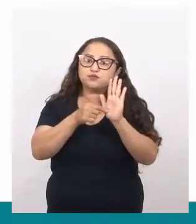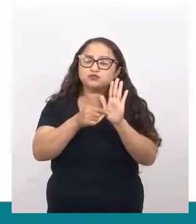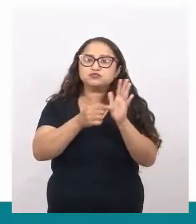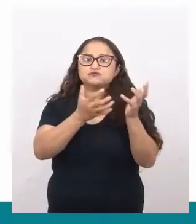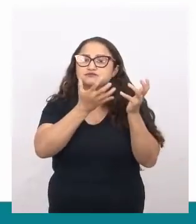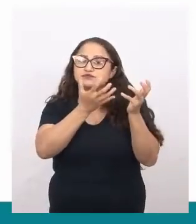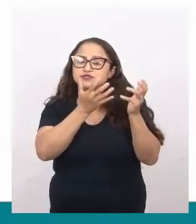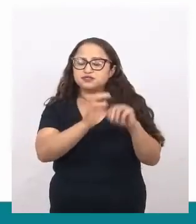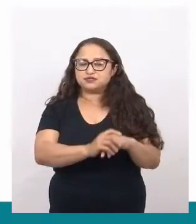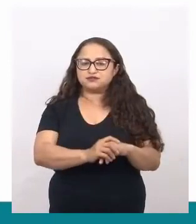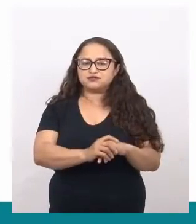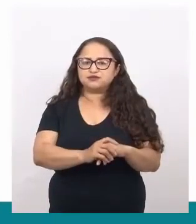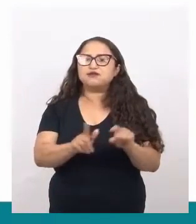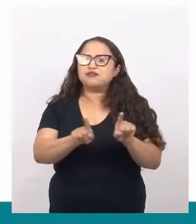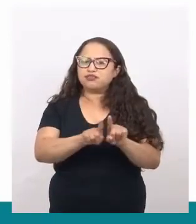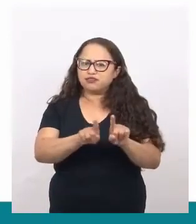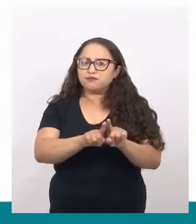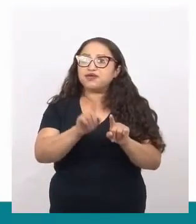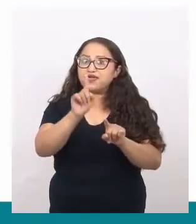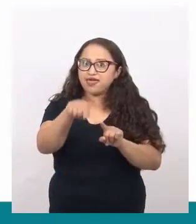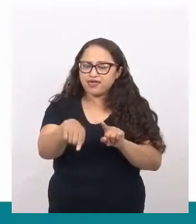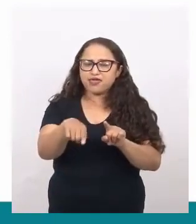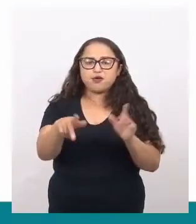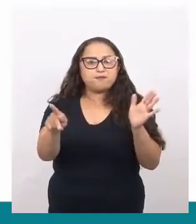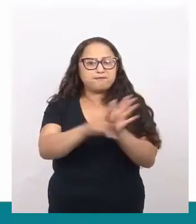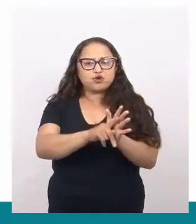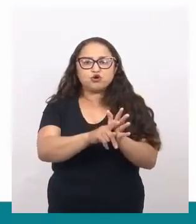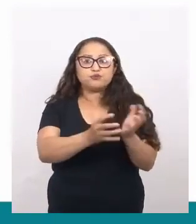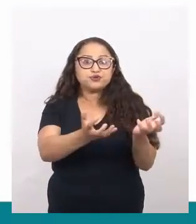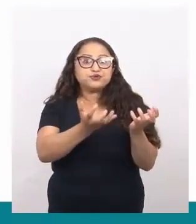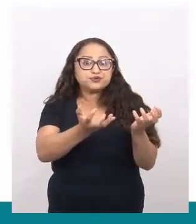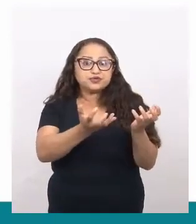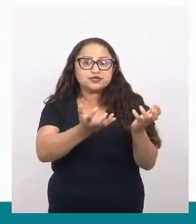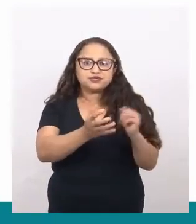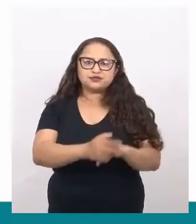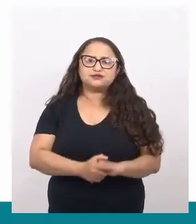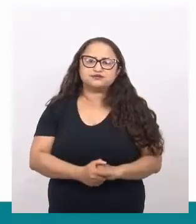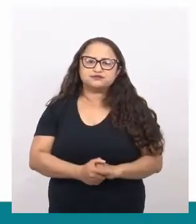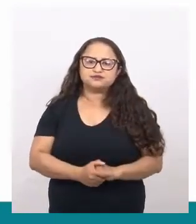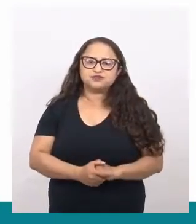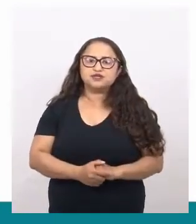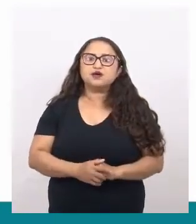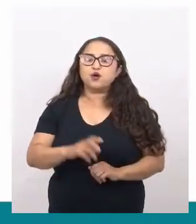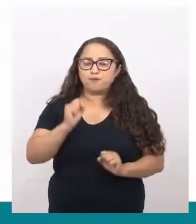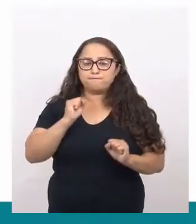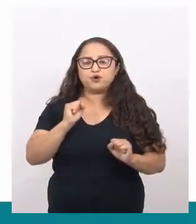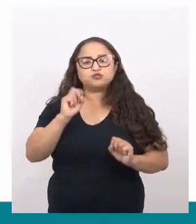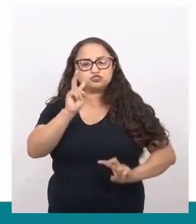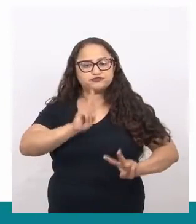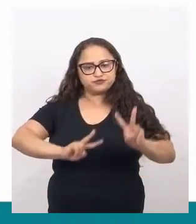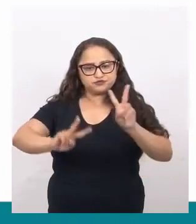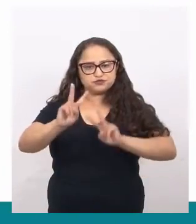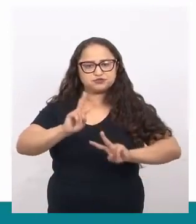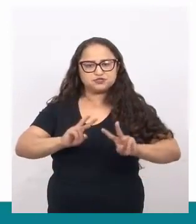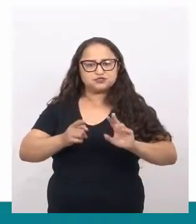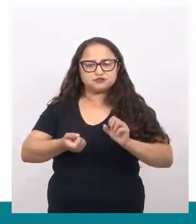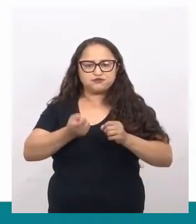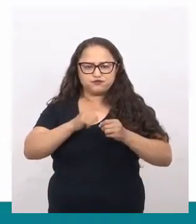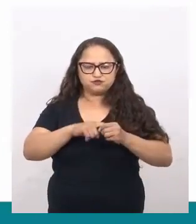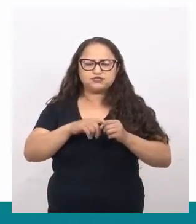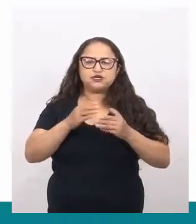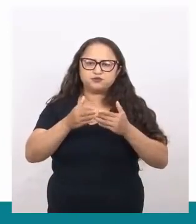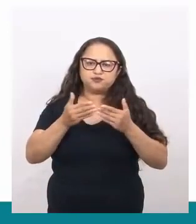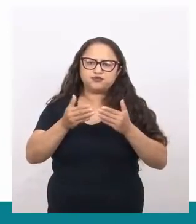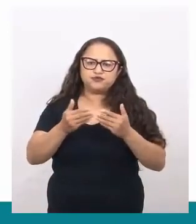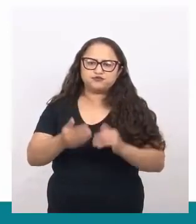Então, isso Isso. também é na manifestação de interesse. Isso, ele consegue visualizar ali. Eu acho que se estão perguntando, a gente pode voltar um pouquinho? Você